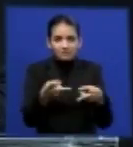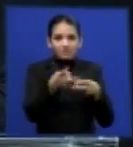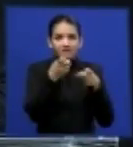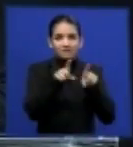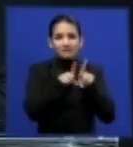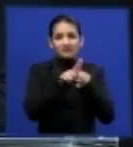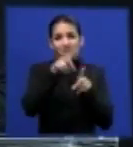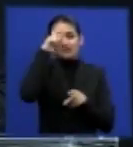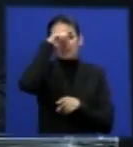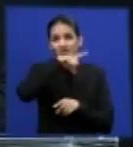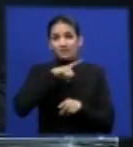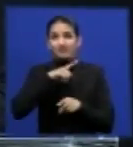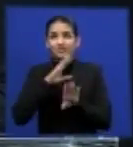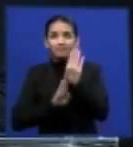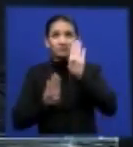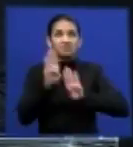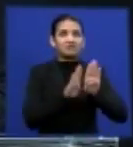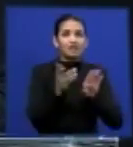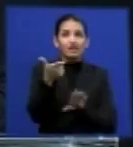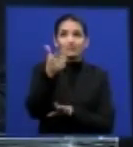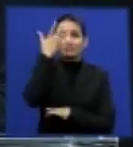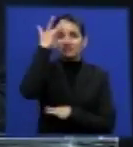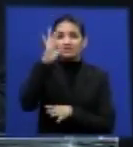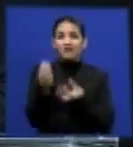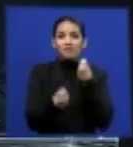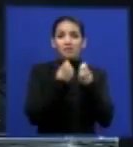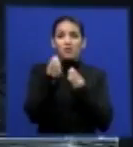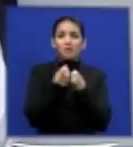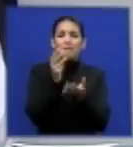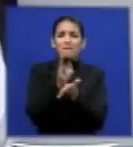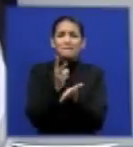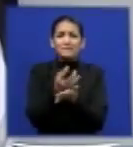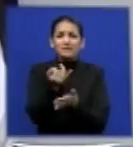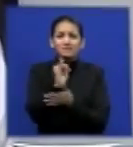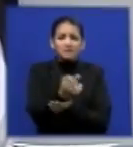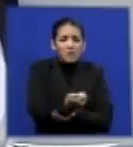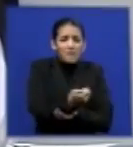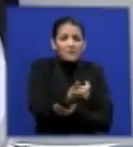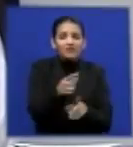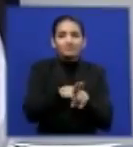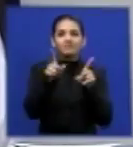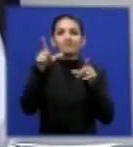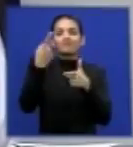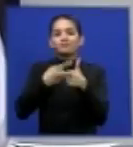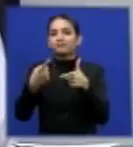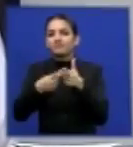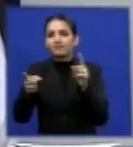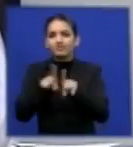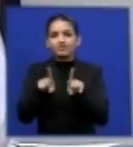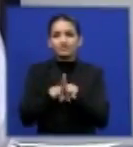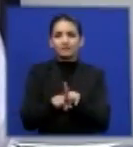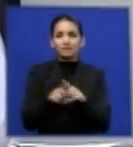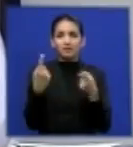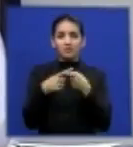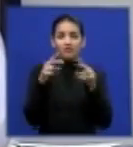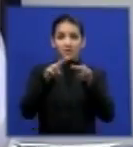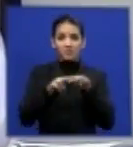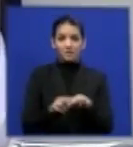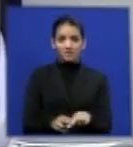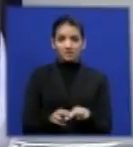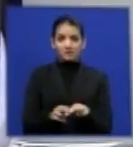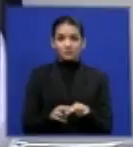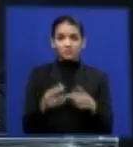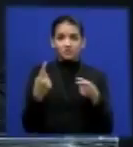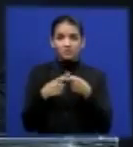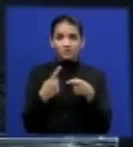seu controle e medição. Mesmo em quantidades muito pequenas, as dioxinas se caracterizam pela sua grande